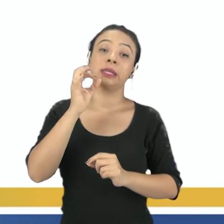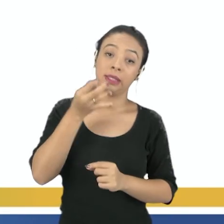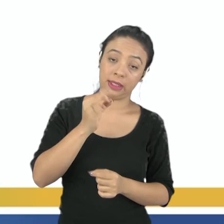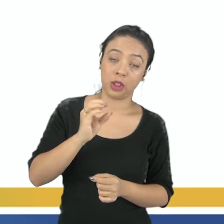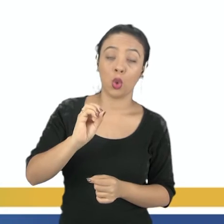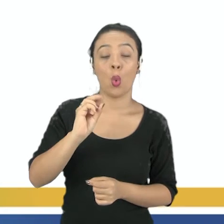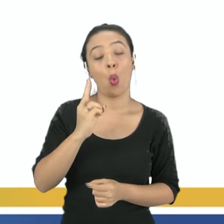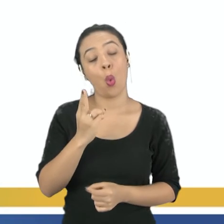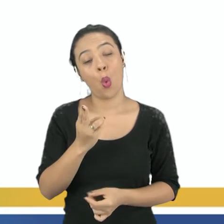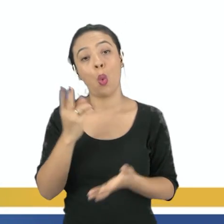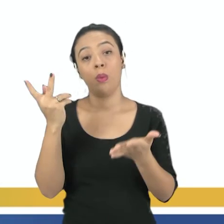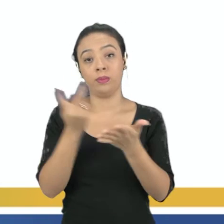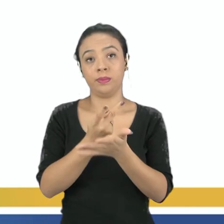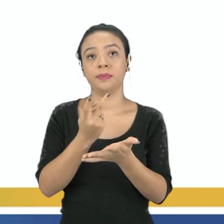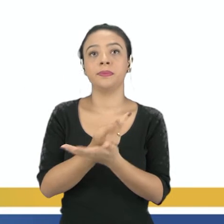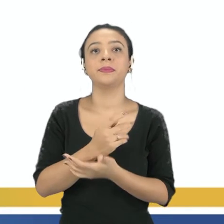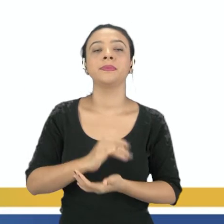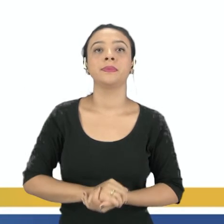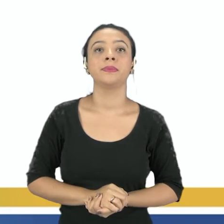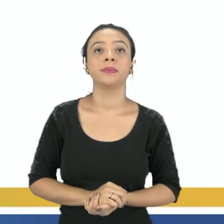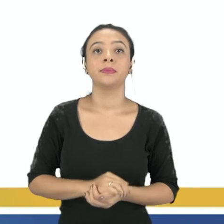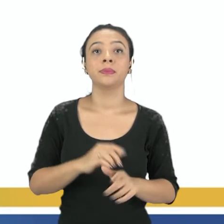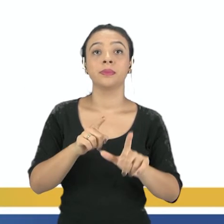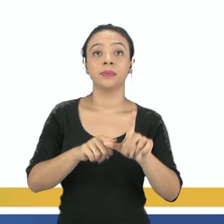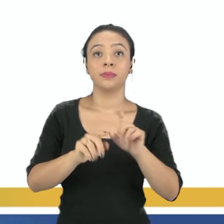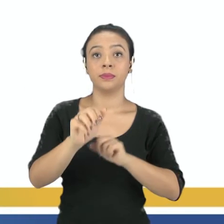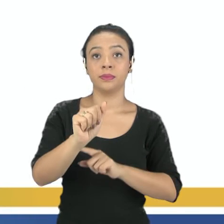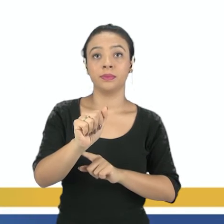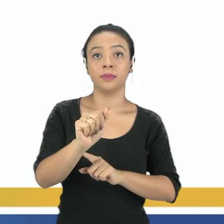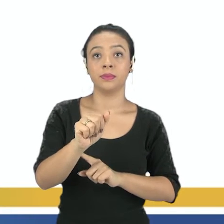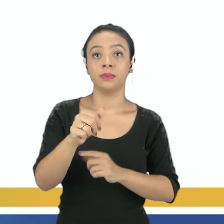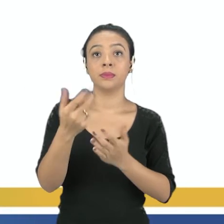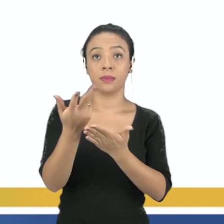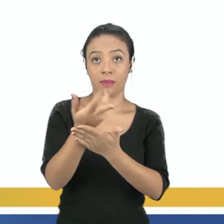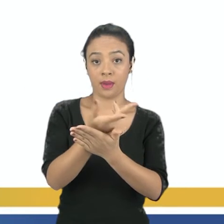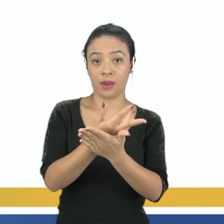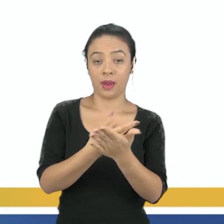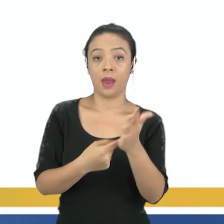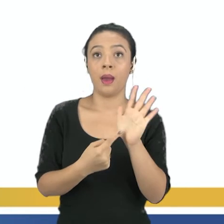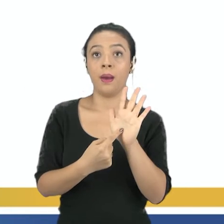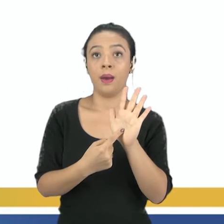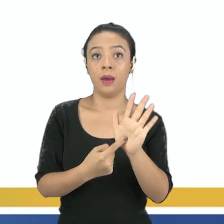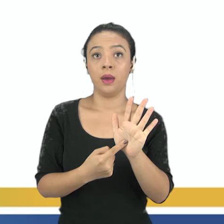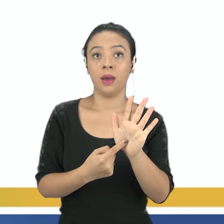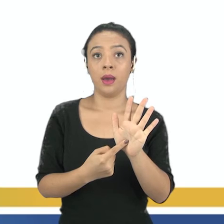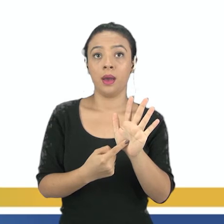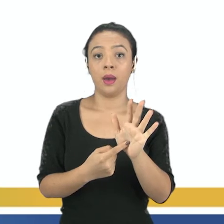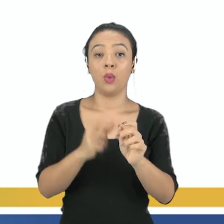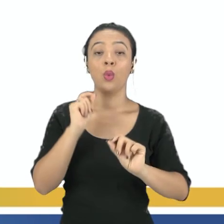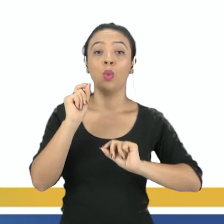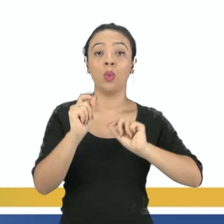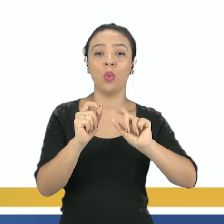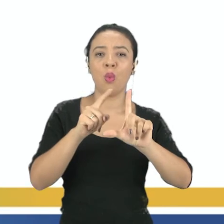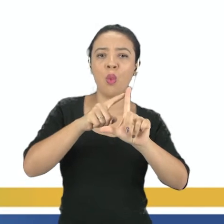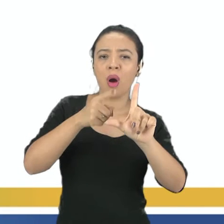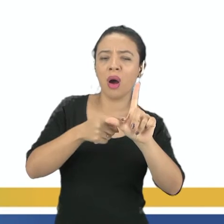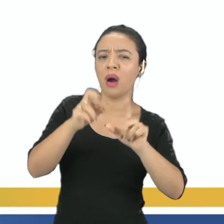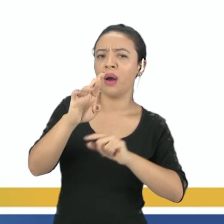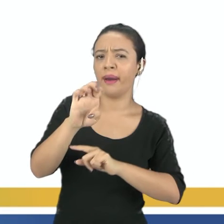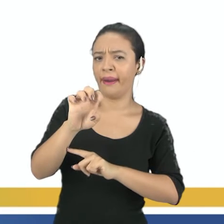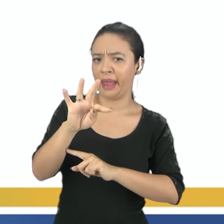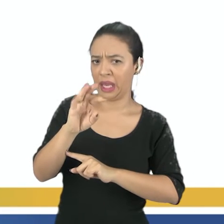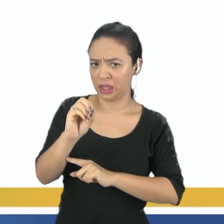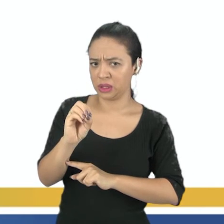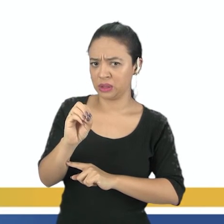ou falso né então vamos ler aí a letra ao o desenho desse ângulo pode indicar um